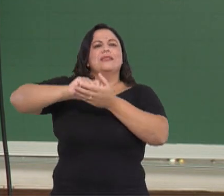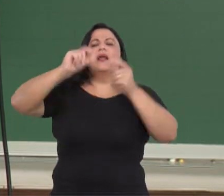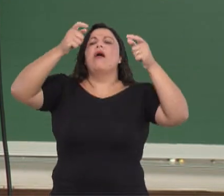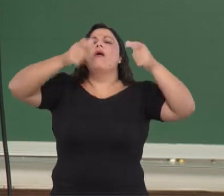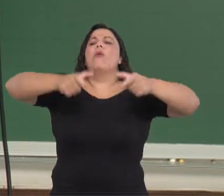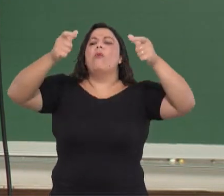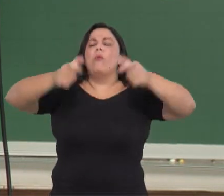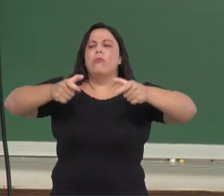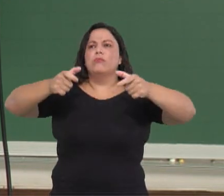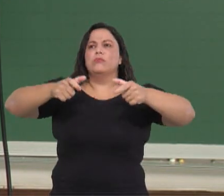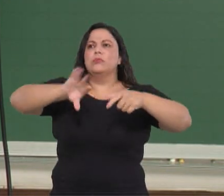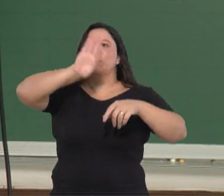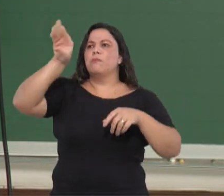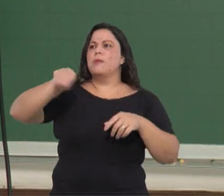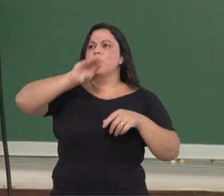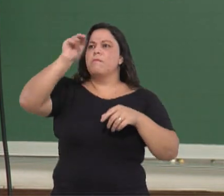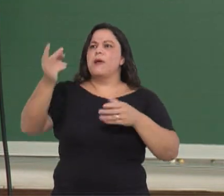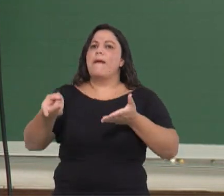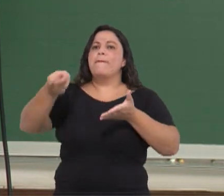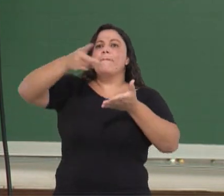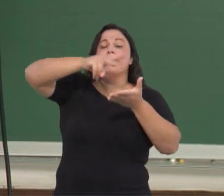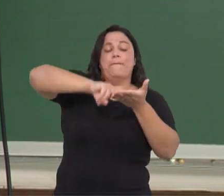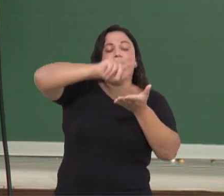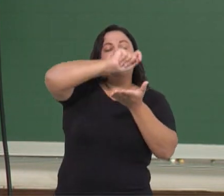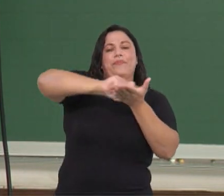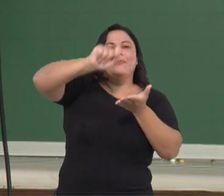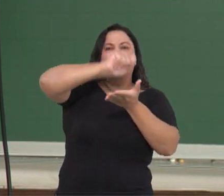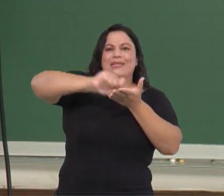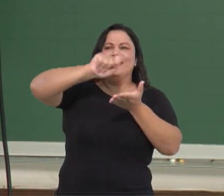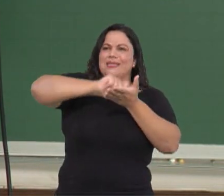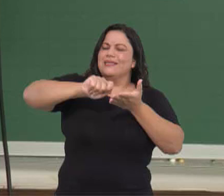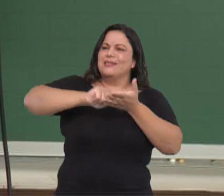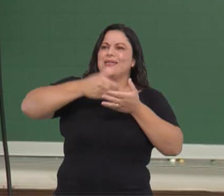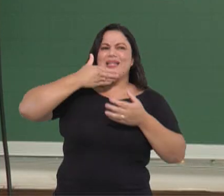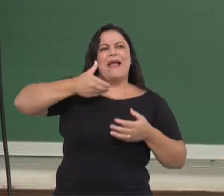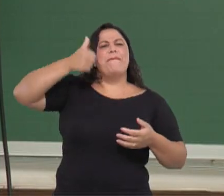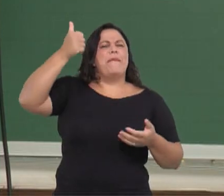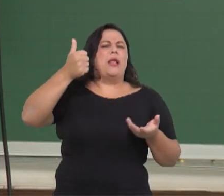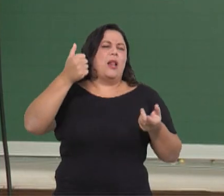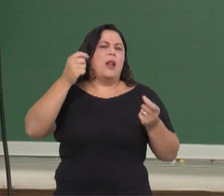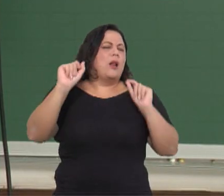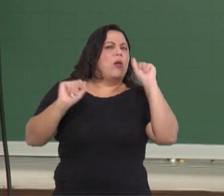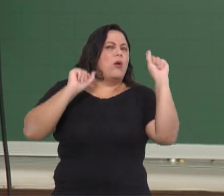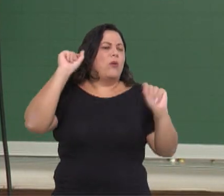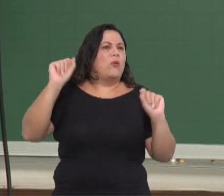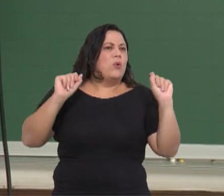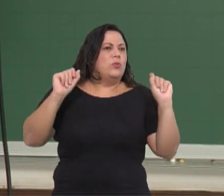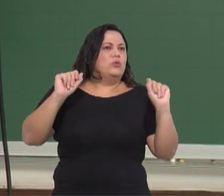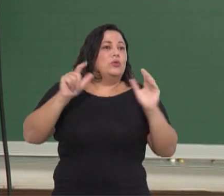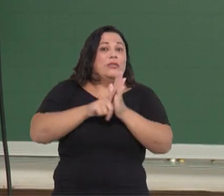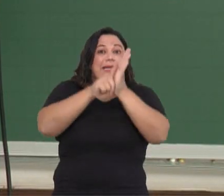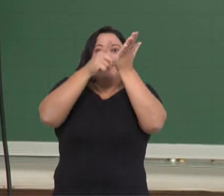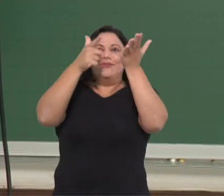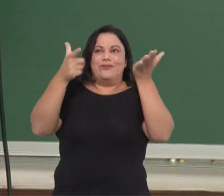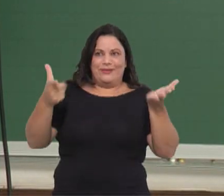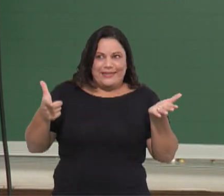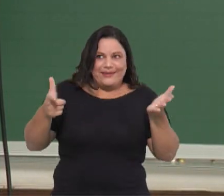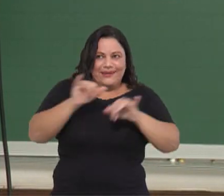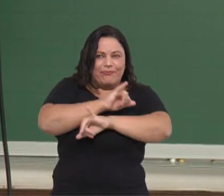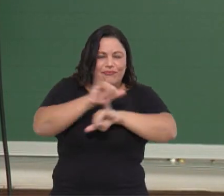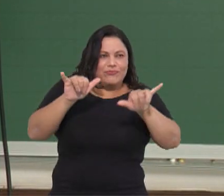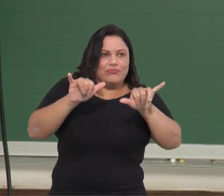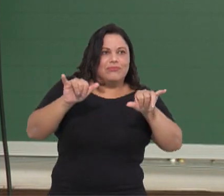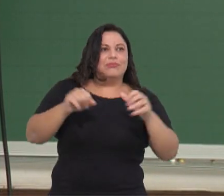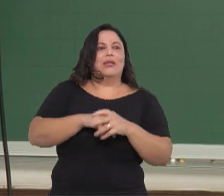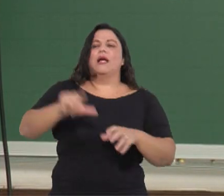linguagem oral transcrita ela vai ser melhor recebida? Será na jornalística, na